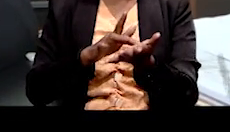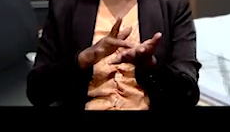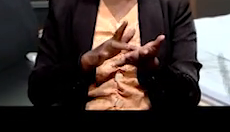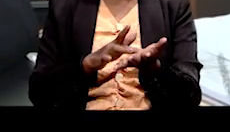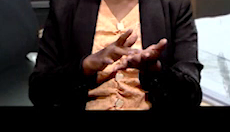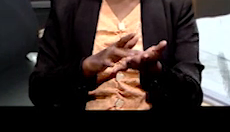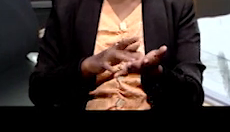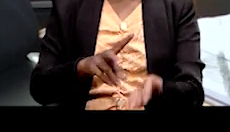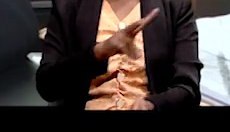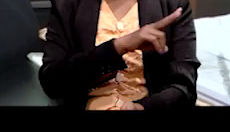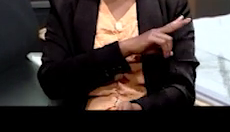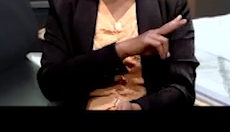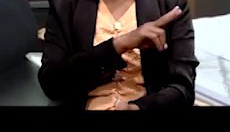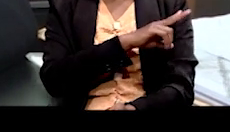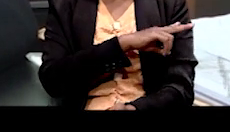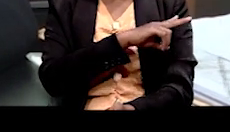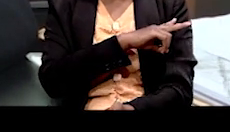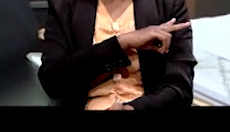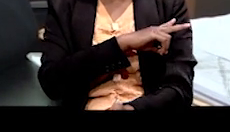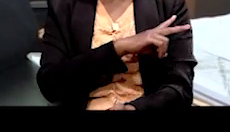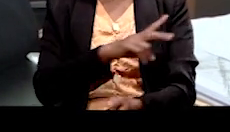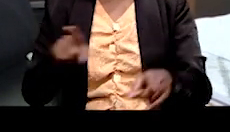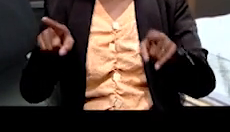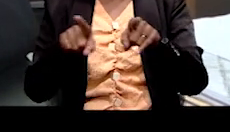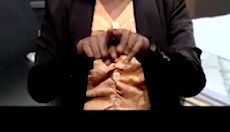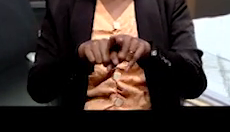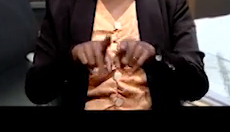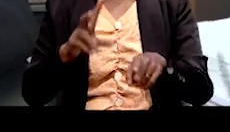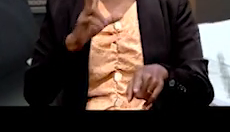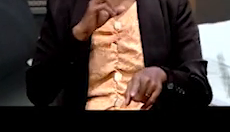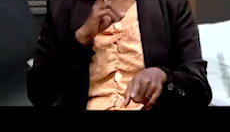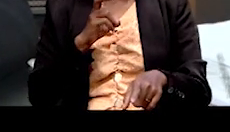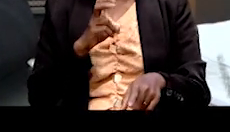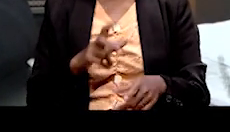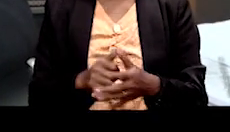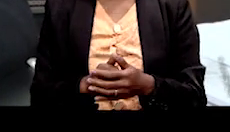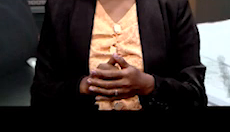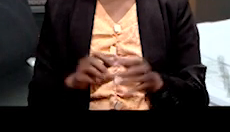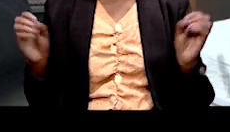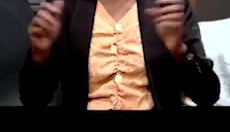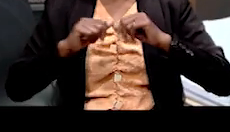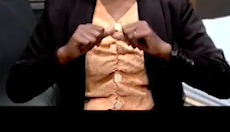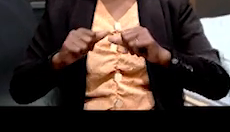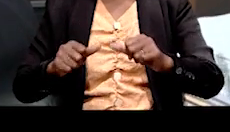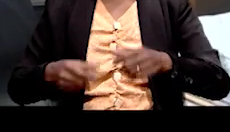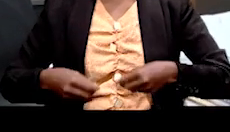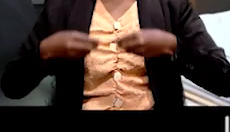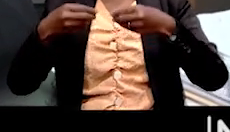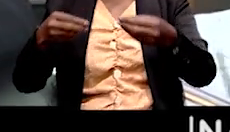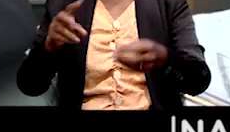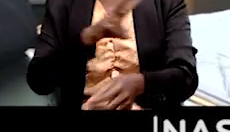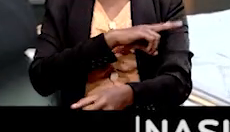vacina vial val nebek o indian site a gelu ne e la continua vacina baitene e